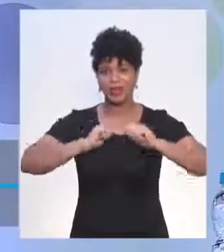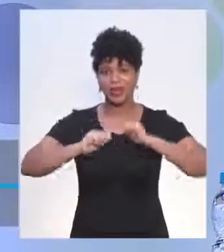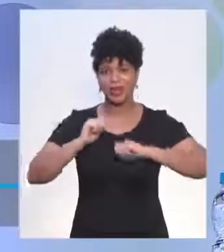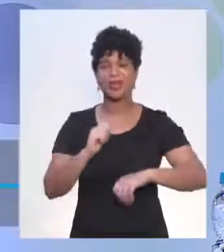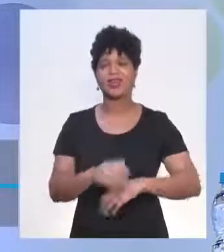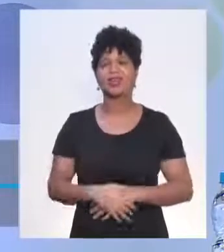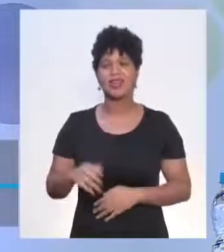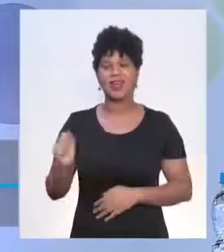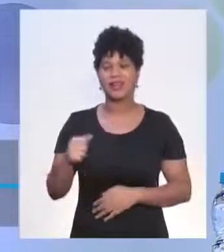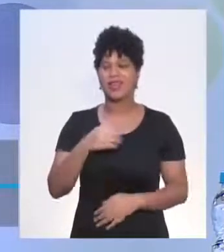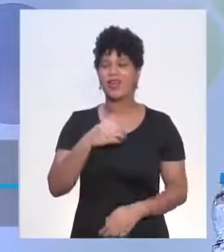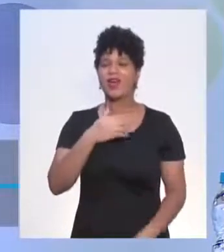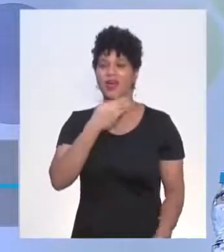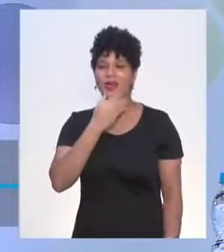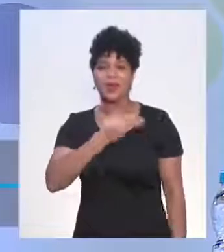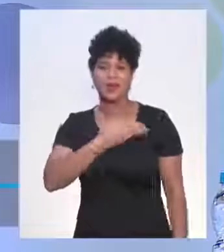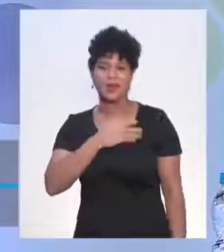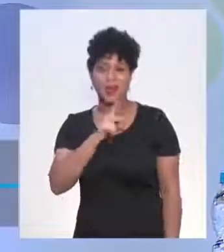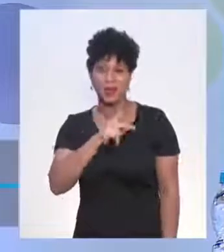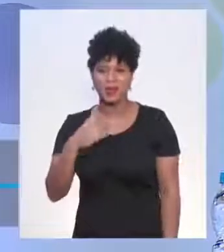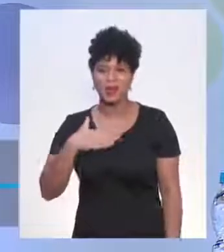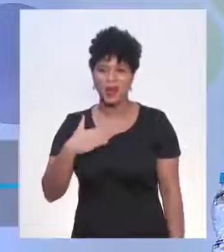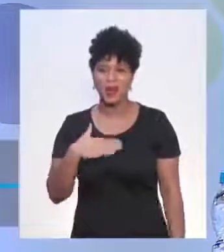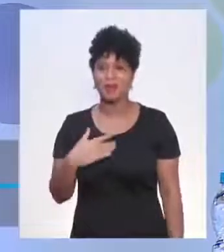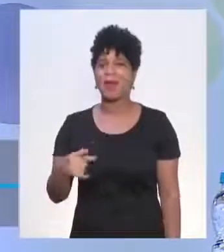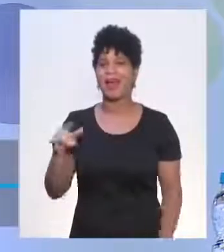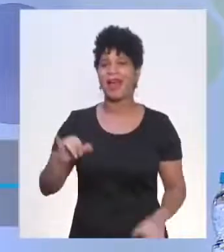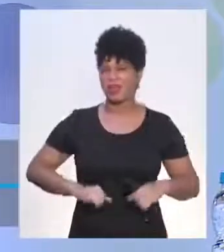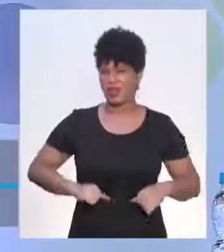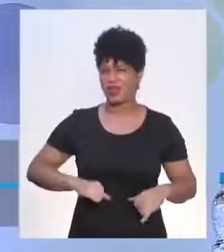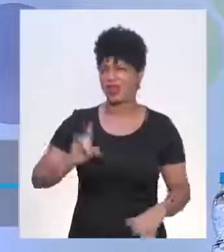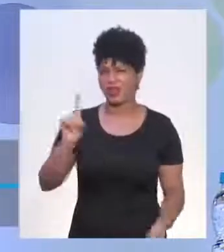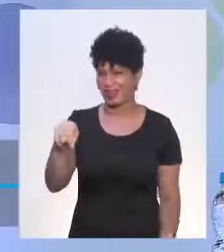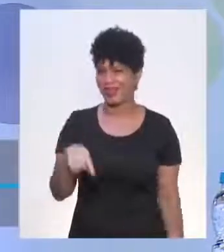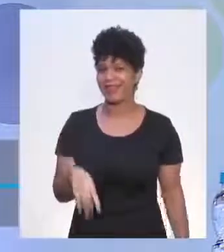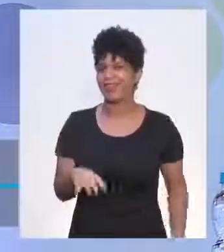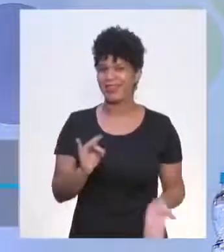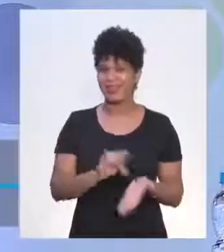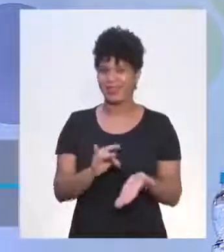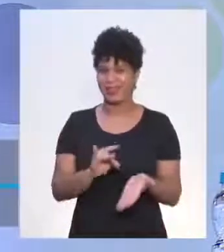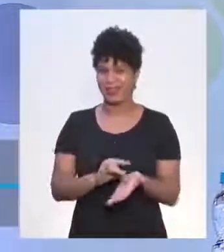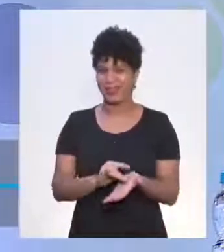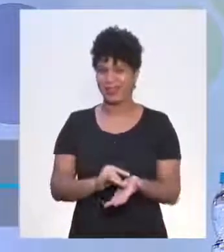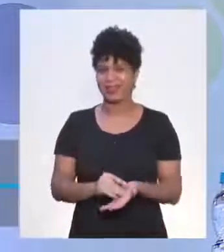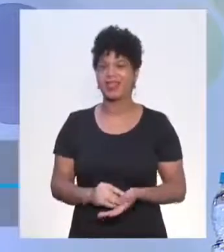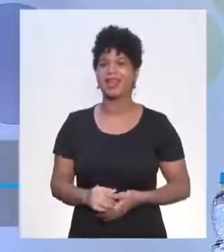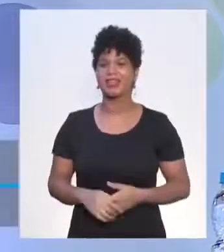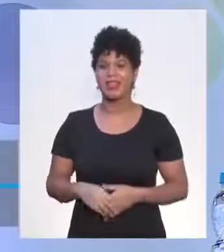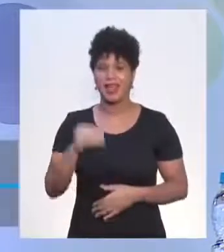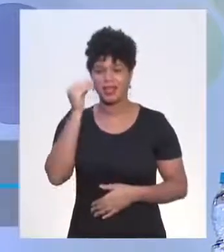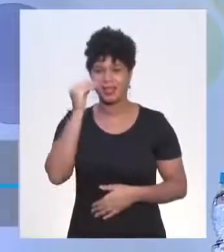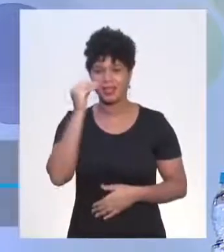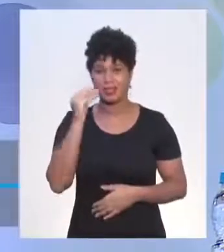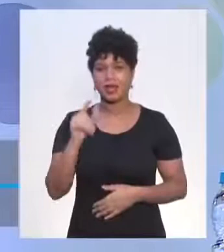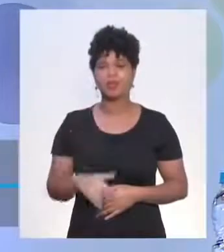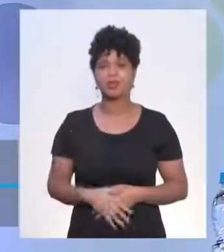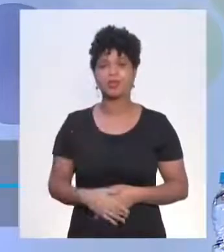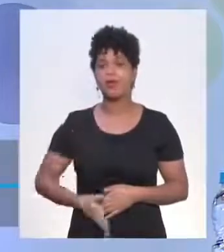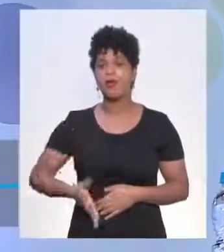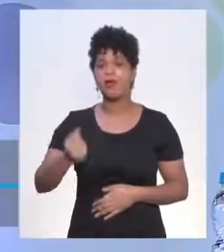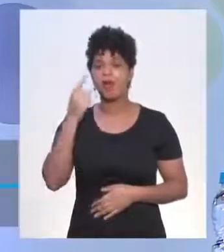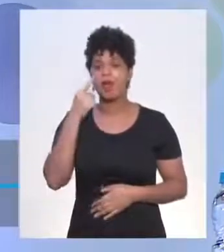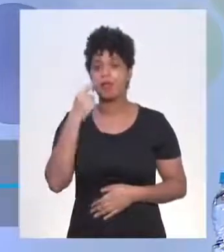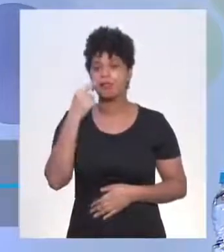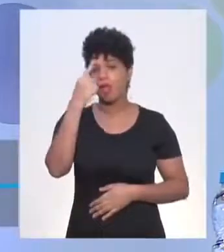prática para fazer meu amigo Anderson sofrer que quem vai sofrer é espírita não deixar a peteca cair a turma